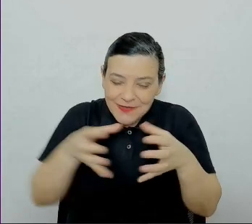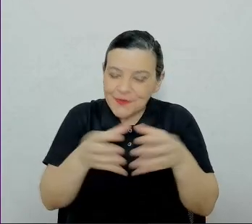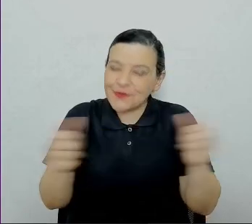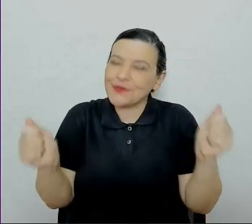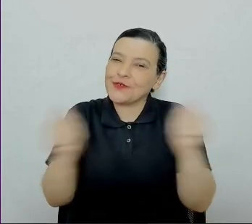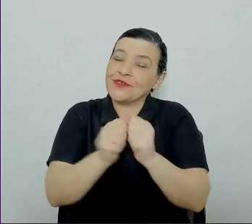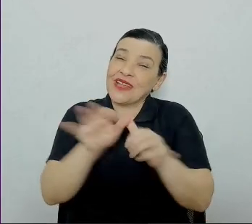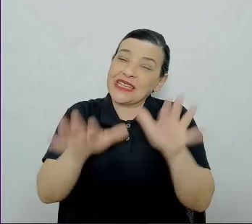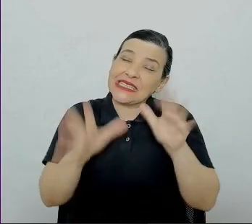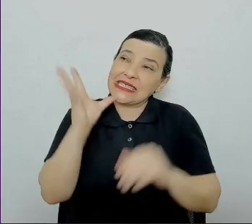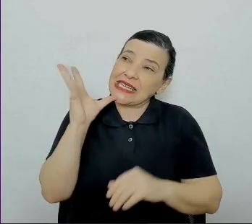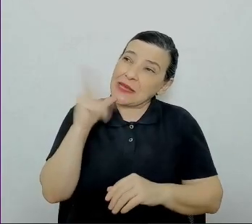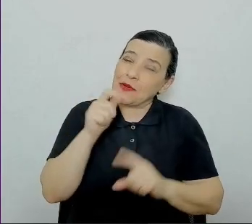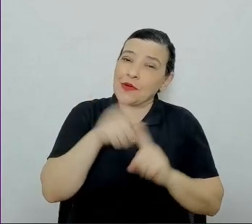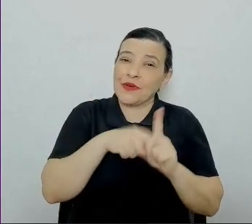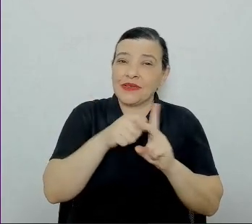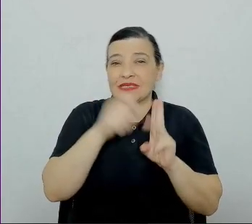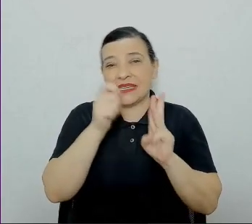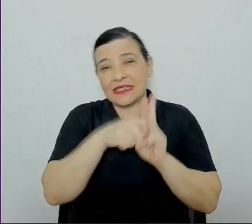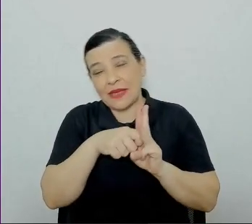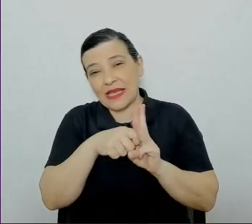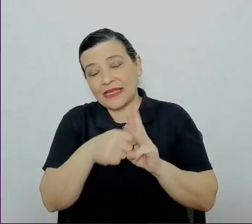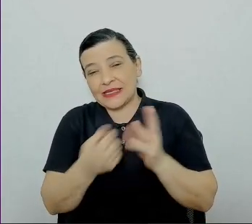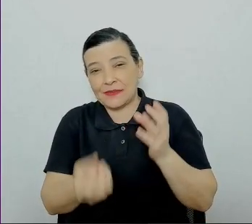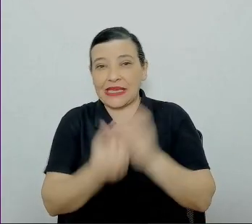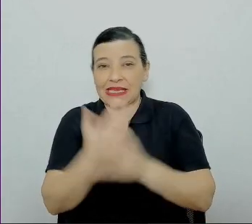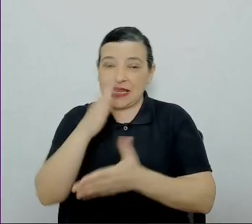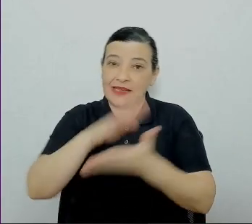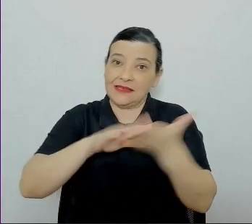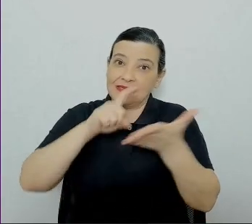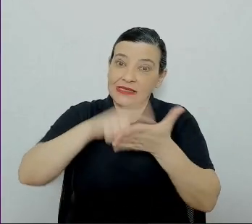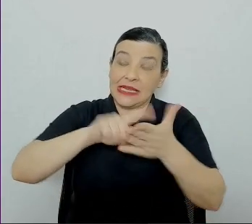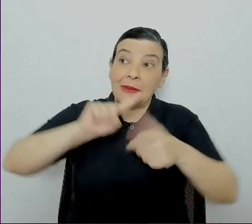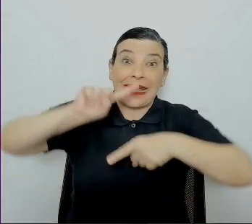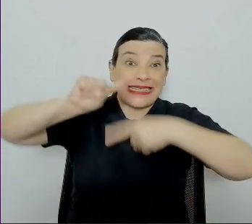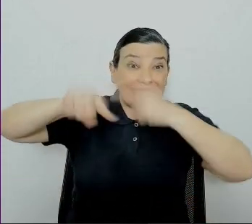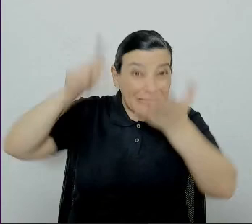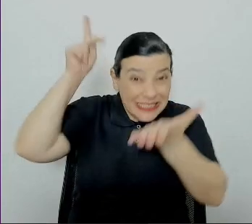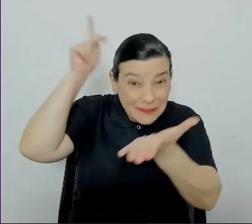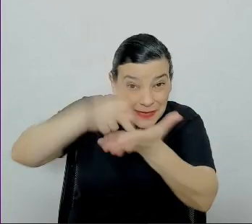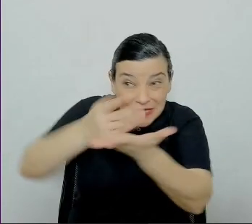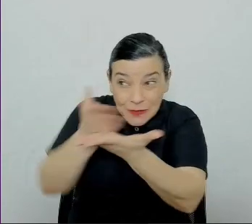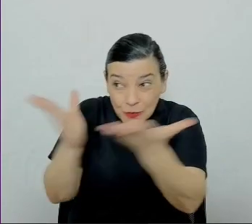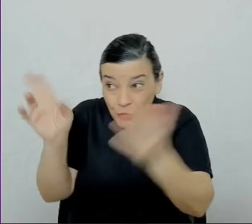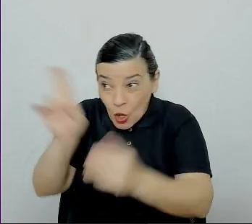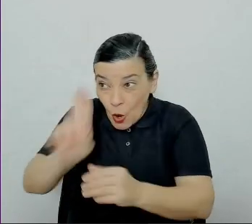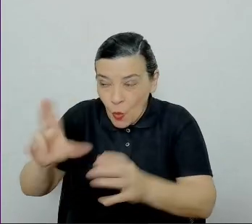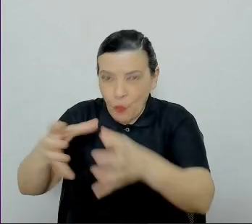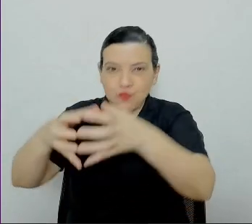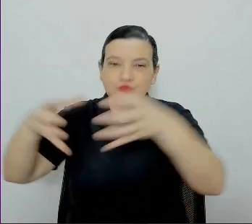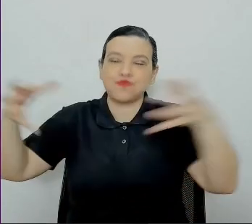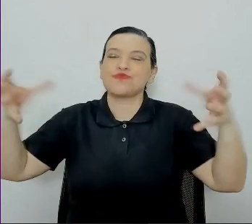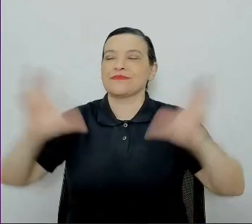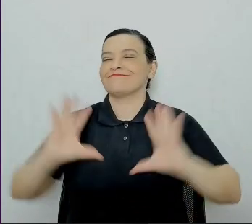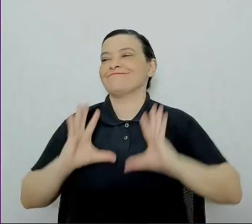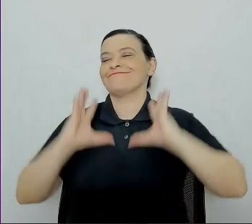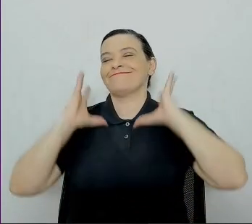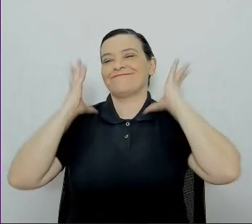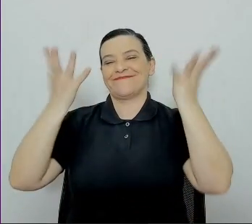3 meses para entregar alguma coisa, mas só depois de você ver que aquilo está sendo utilizado. Aí sim é uma celebração que a gente tem que